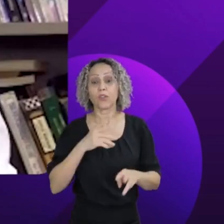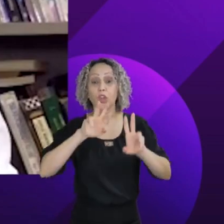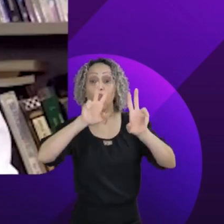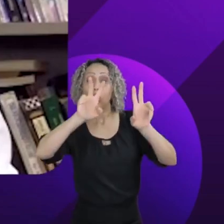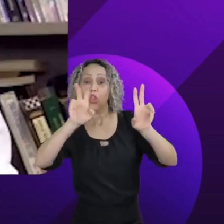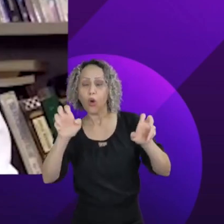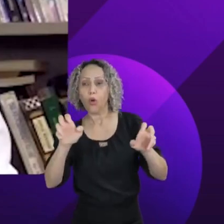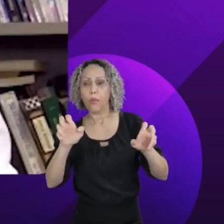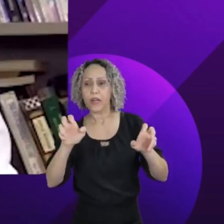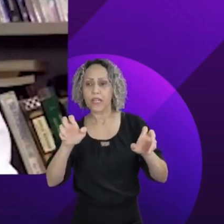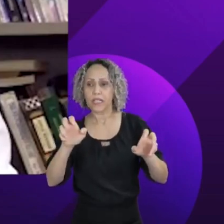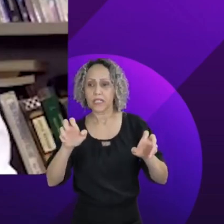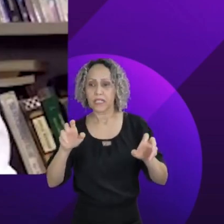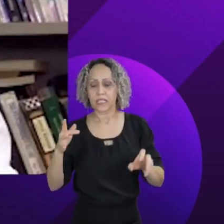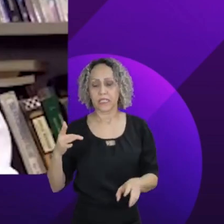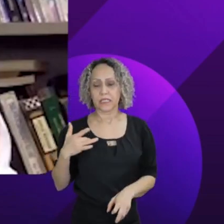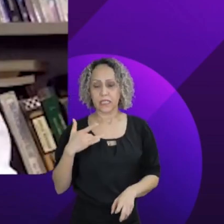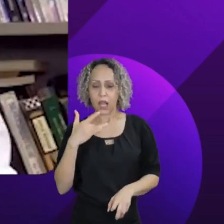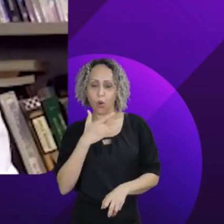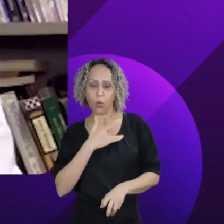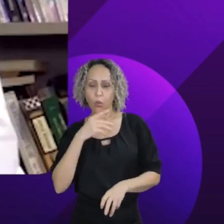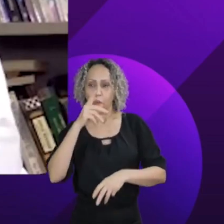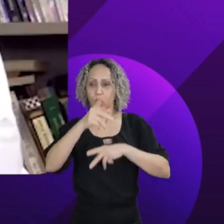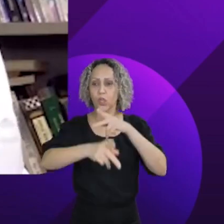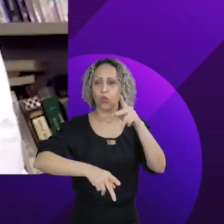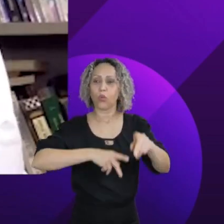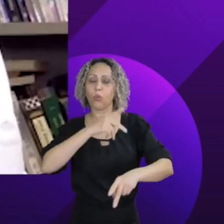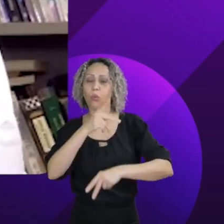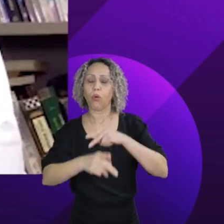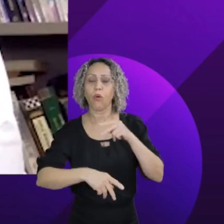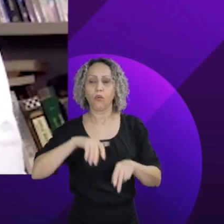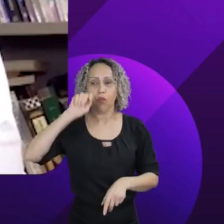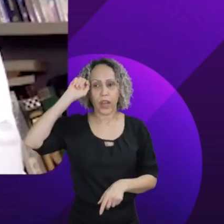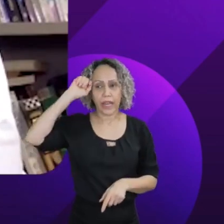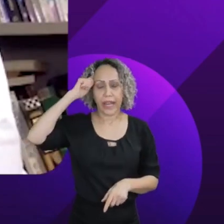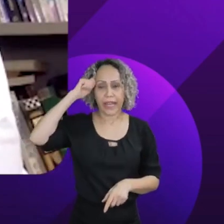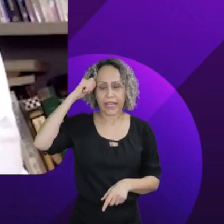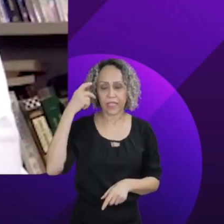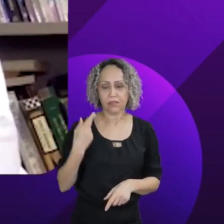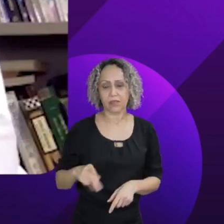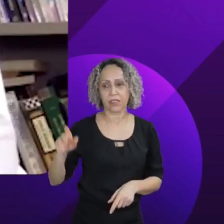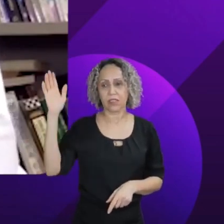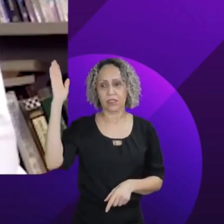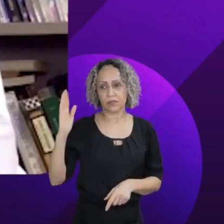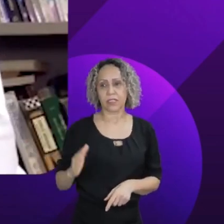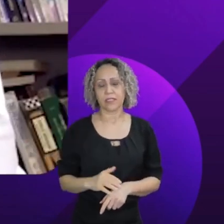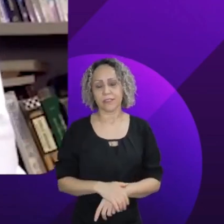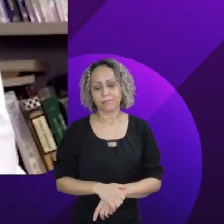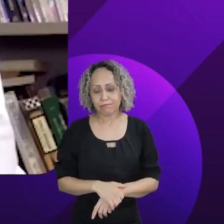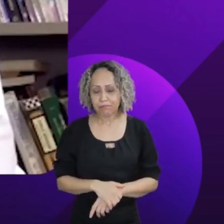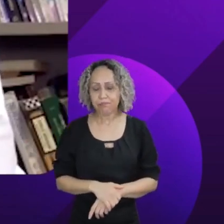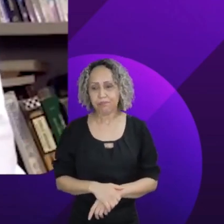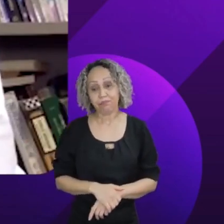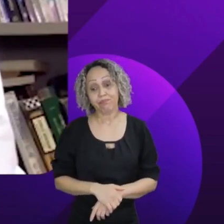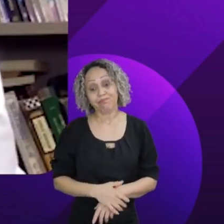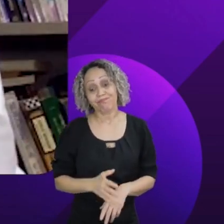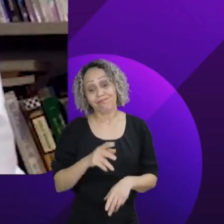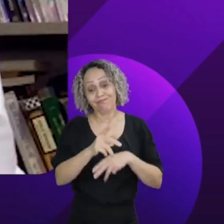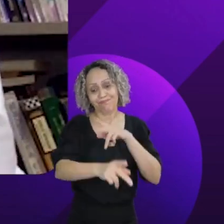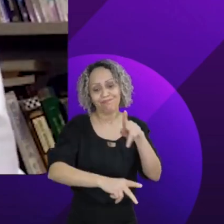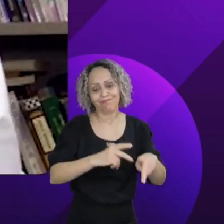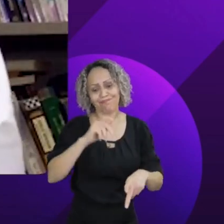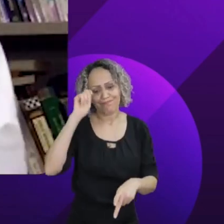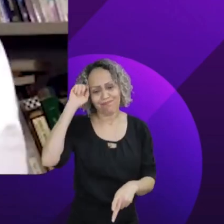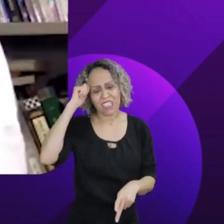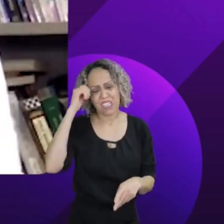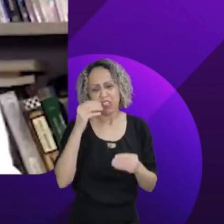dos cuidados, né, relacionados a essa população tão atacada,